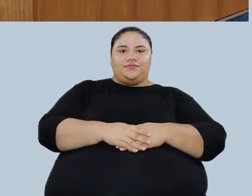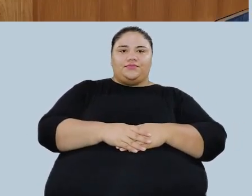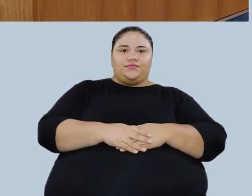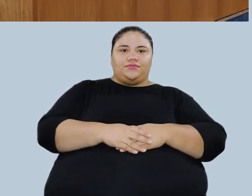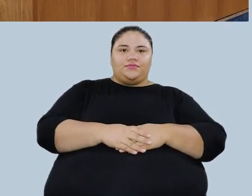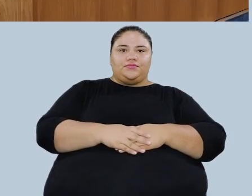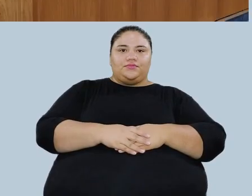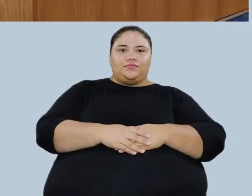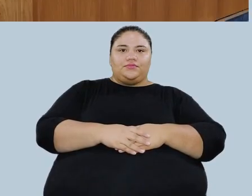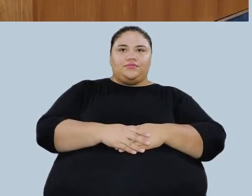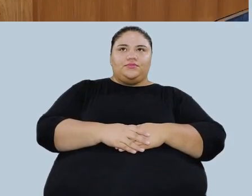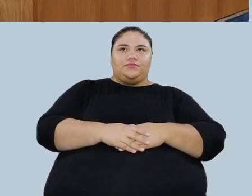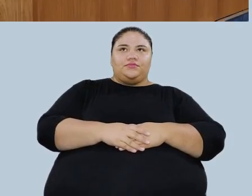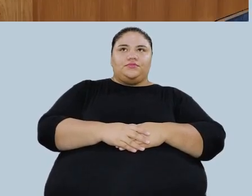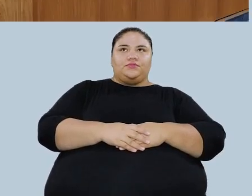Mas veja,